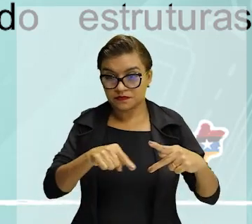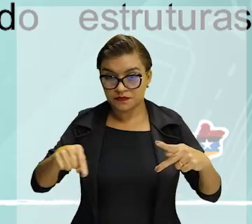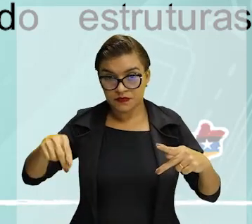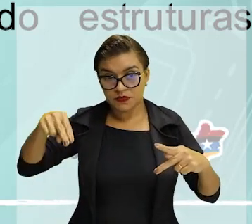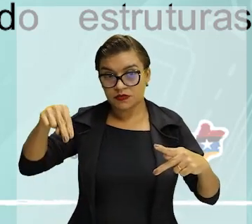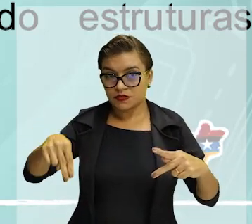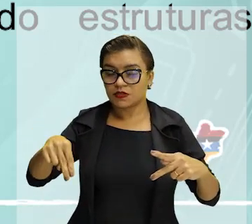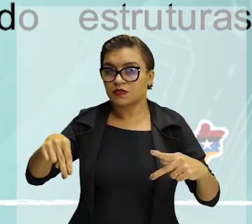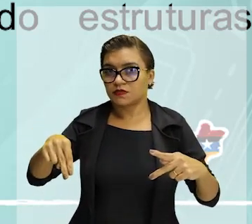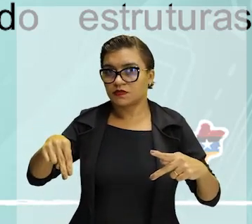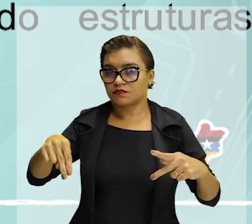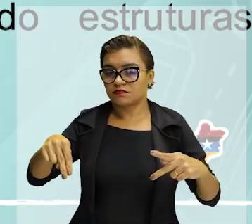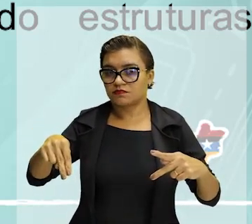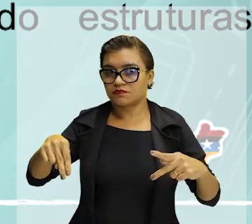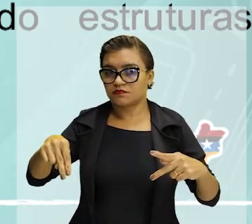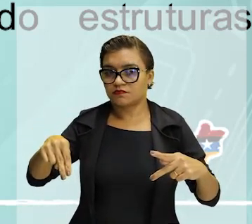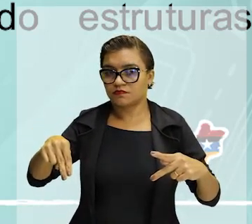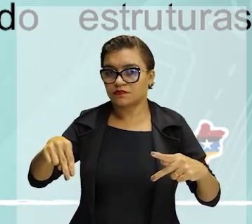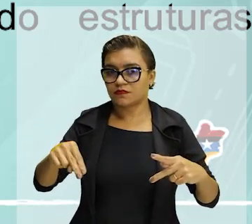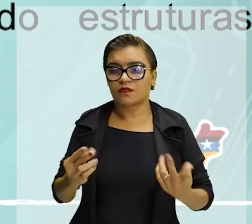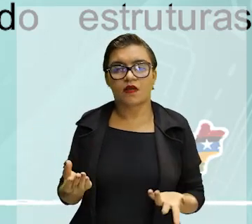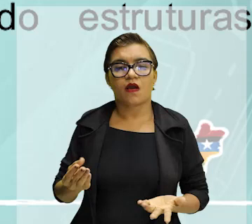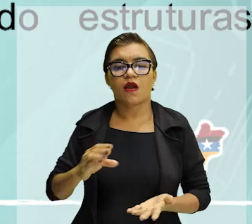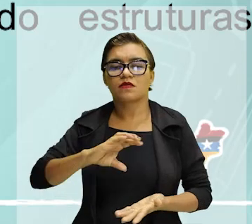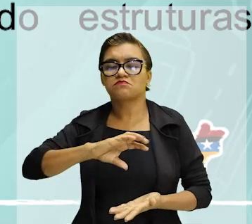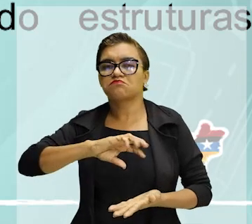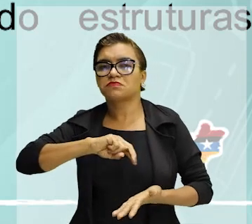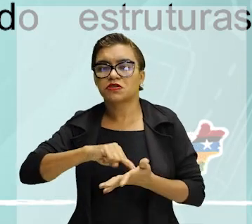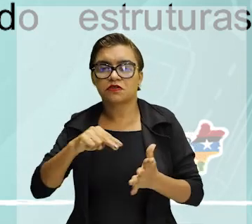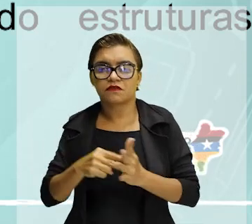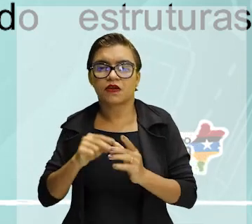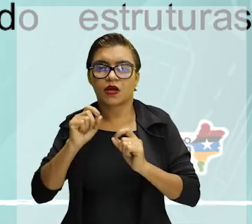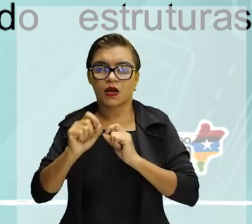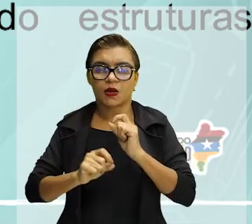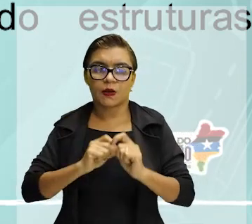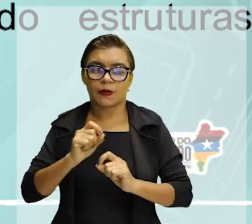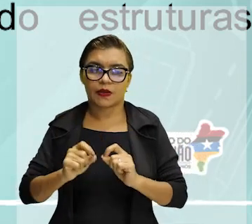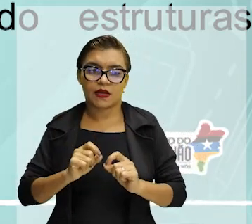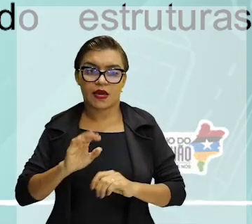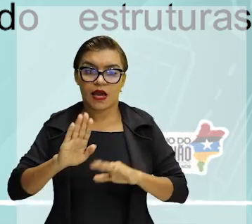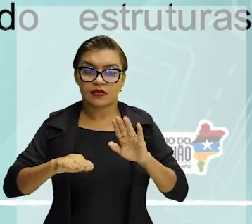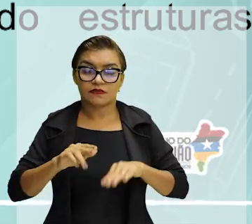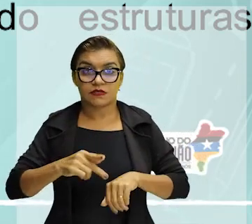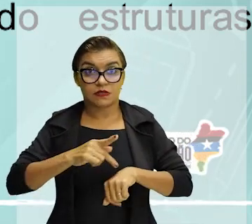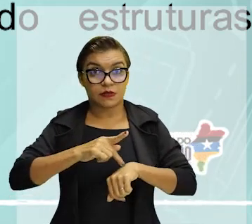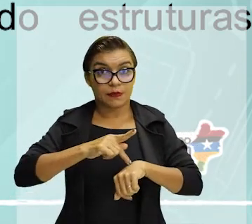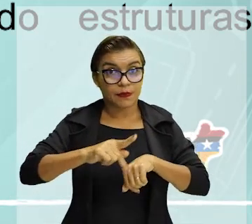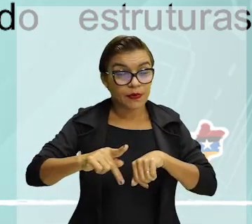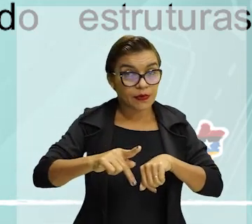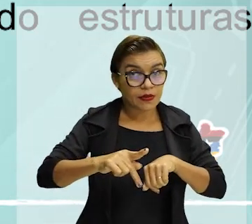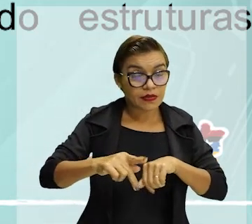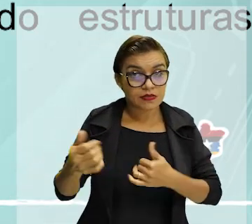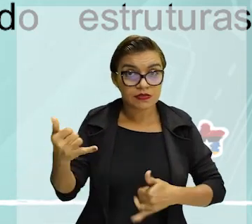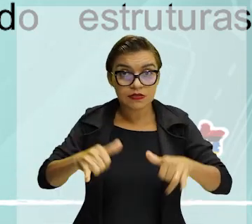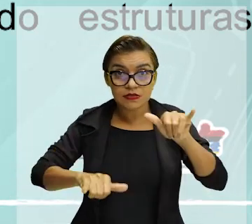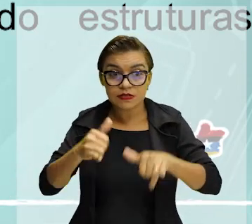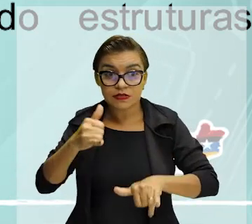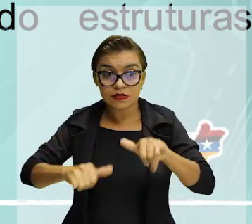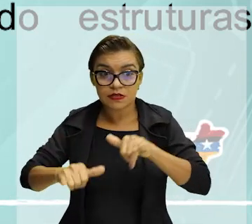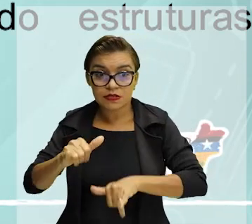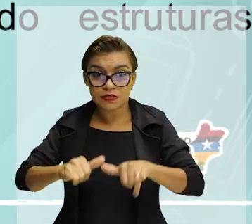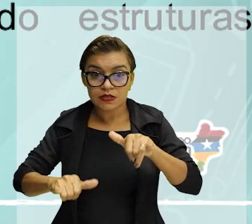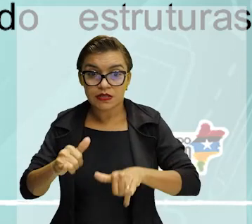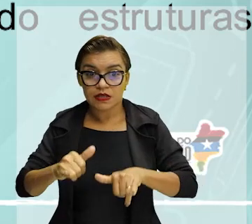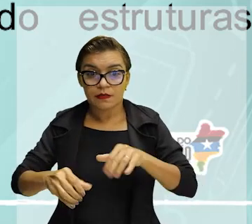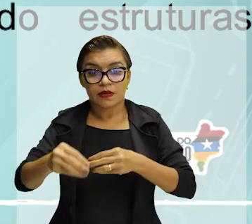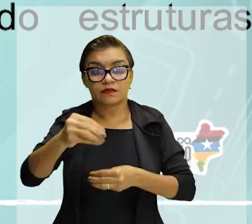procedimento de adição de impurezas químicas a um elemento semicondutor para transformá-lo no elemento